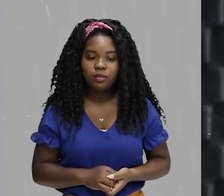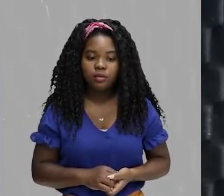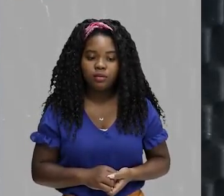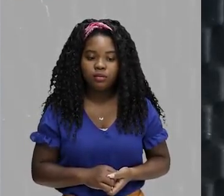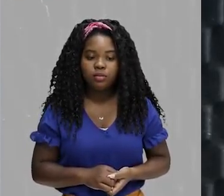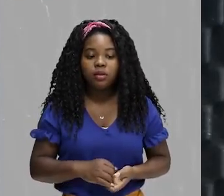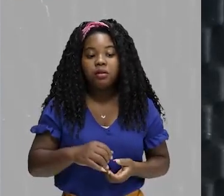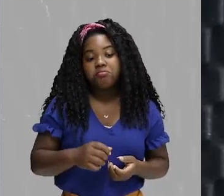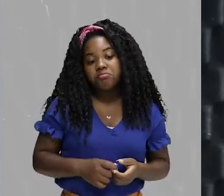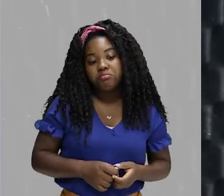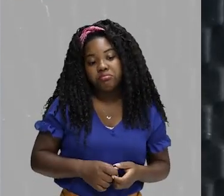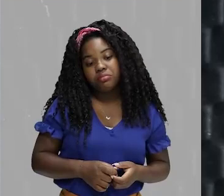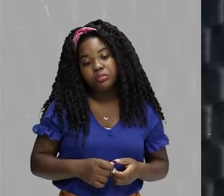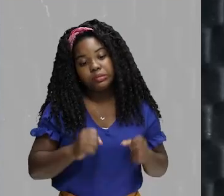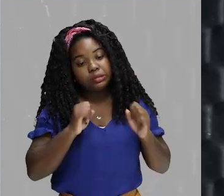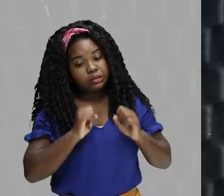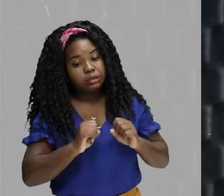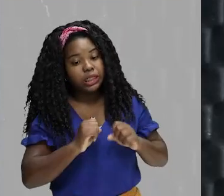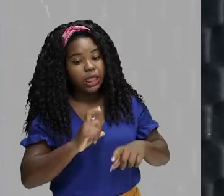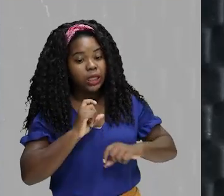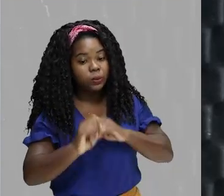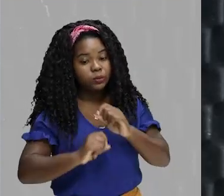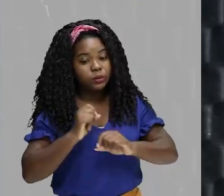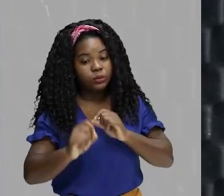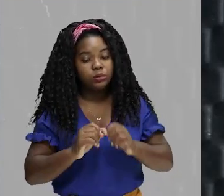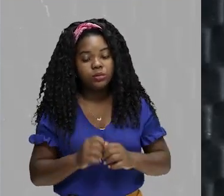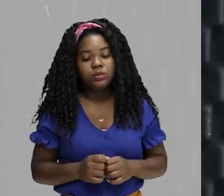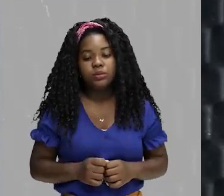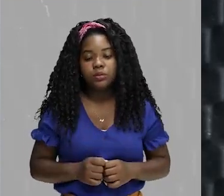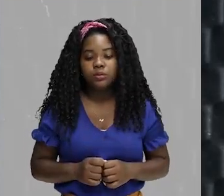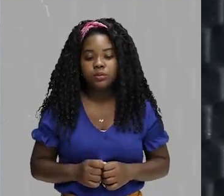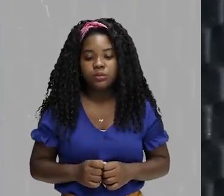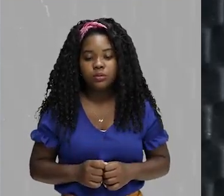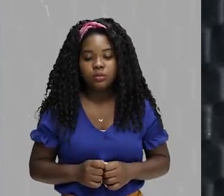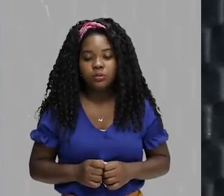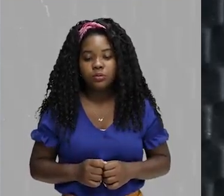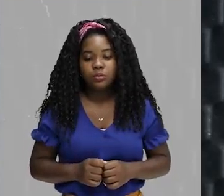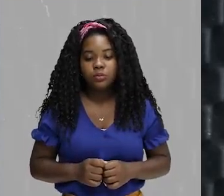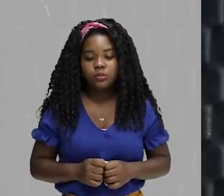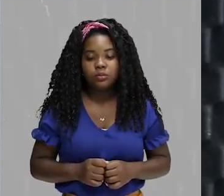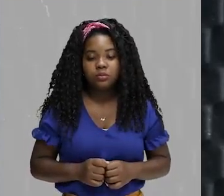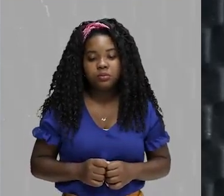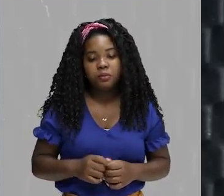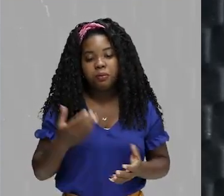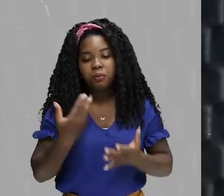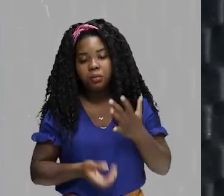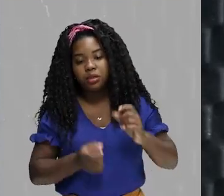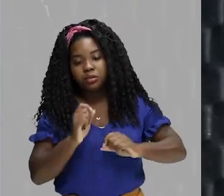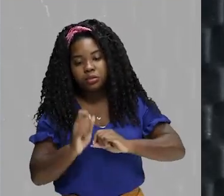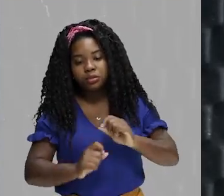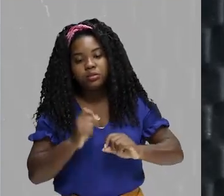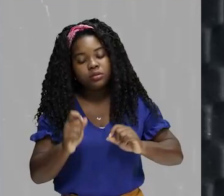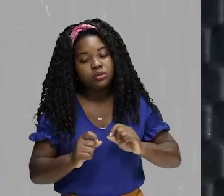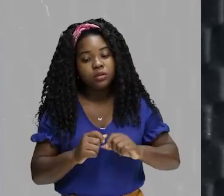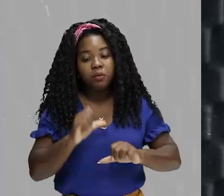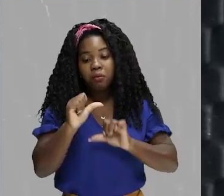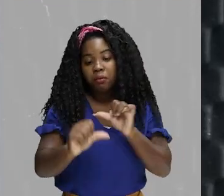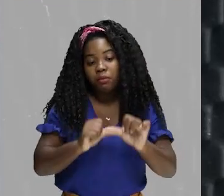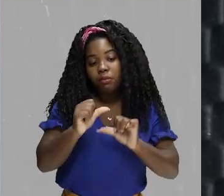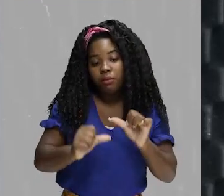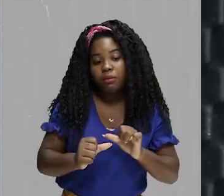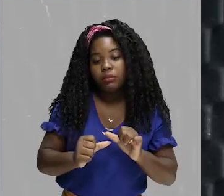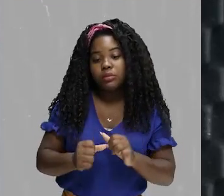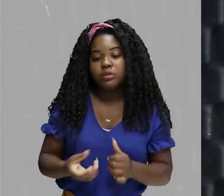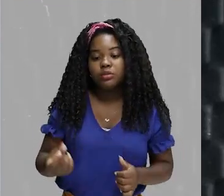hayan sido extraviados. Então, pode ser que eles tenham sido perdidos durante a mudança do